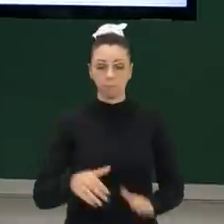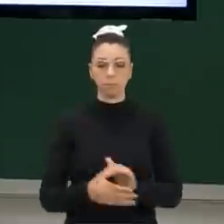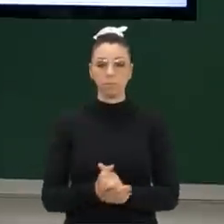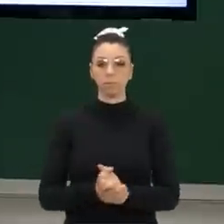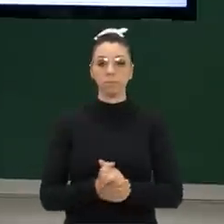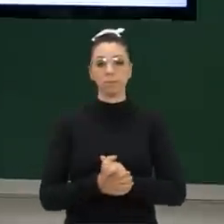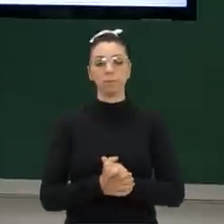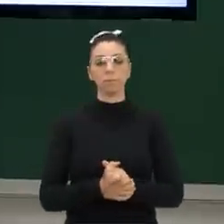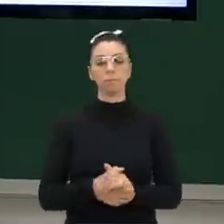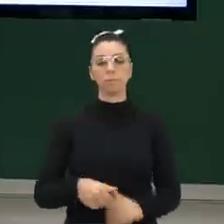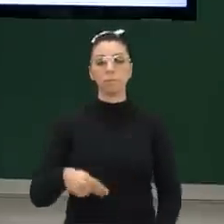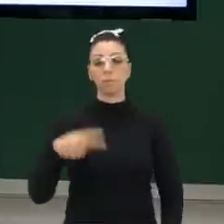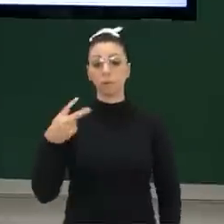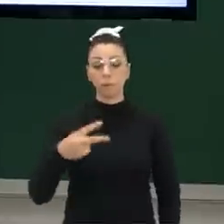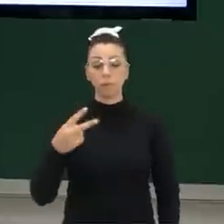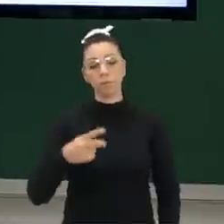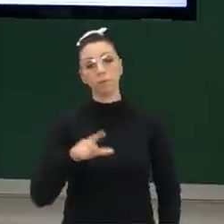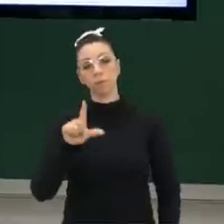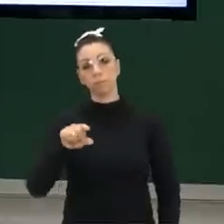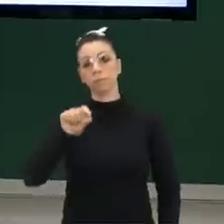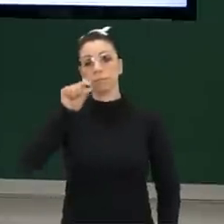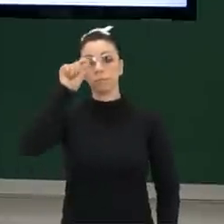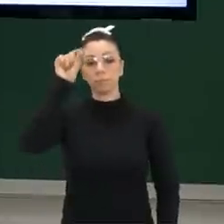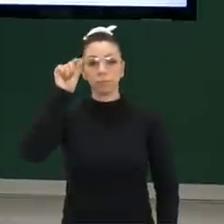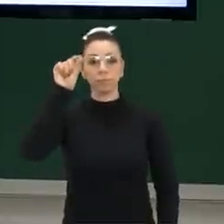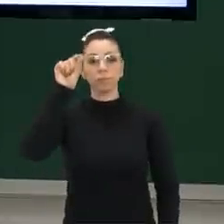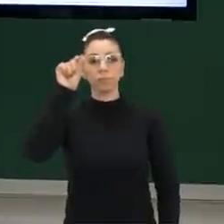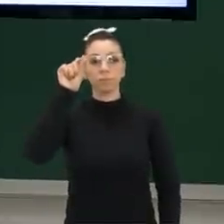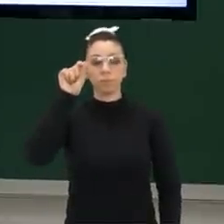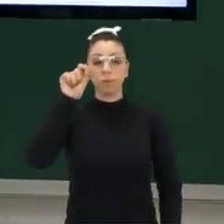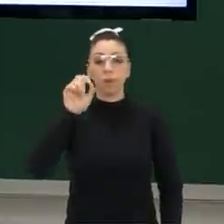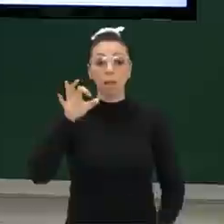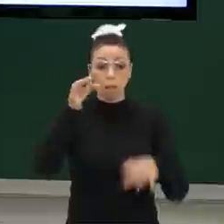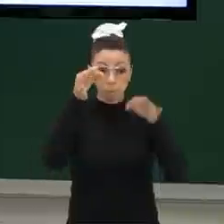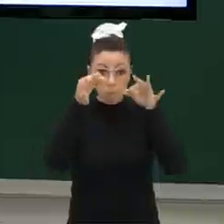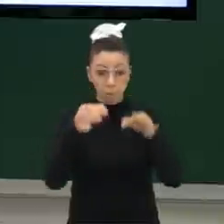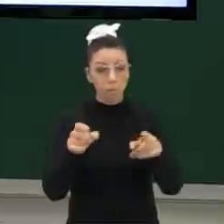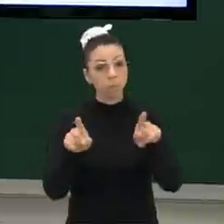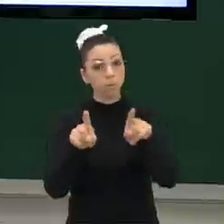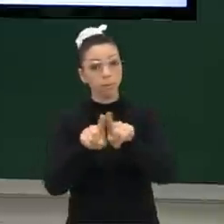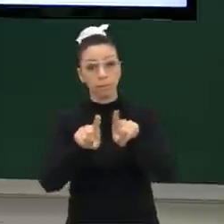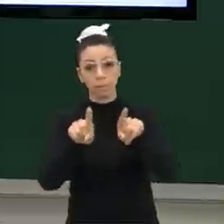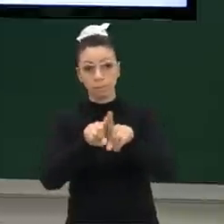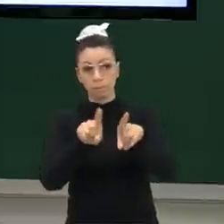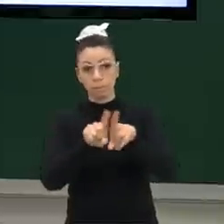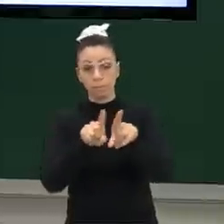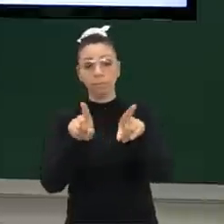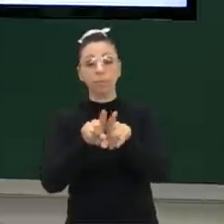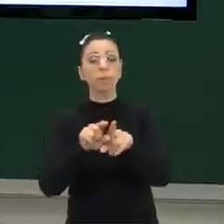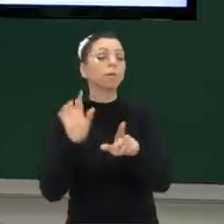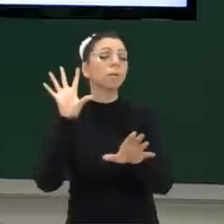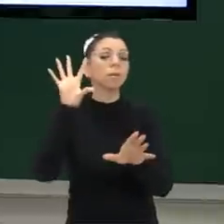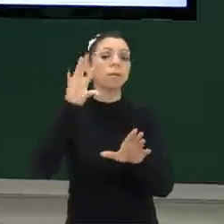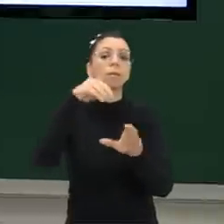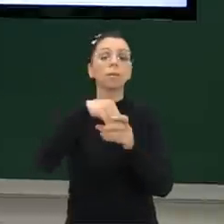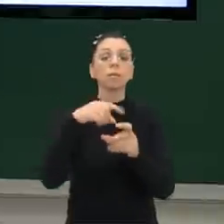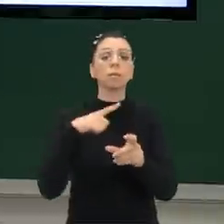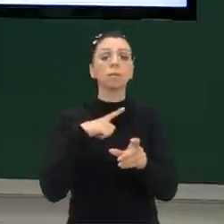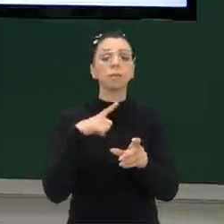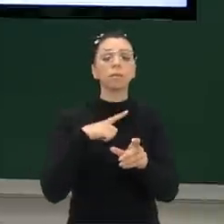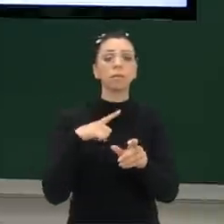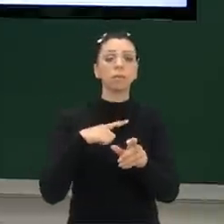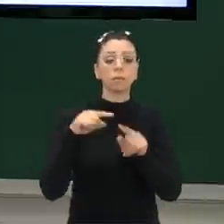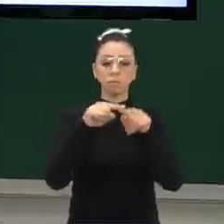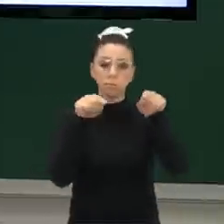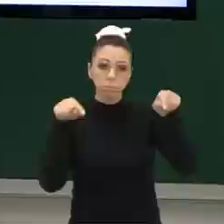você vai escolher a opção que vai ser a correta também para o que tem aqui, qual é a